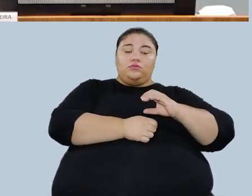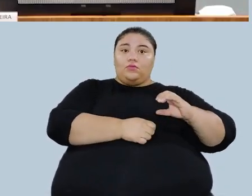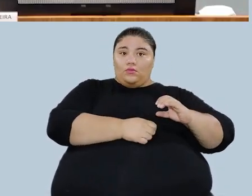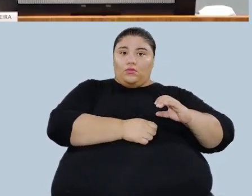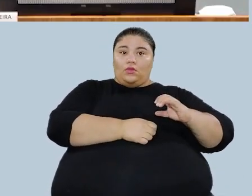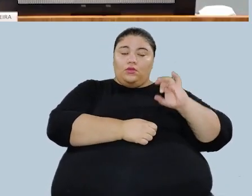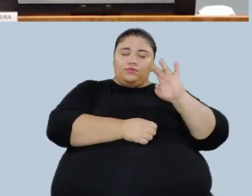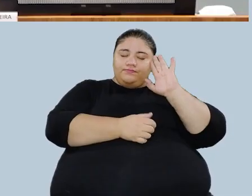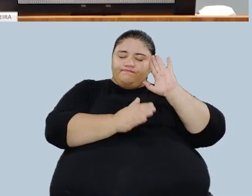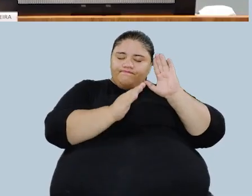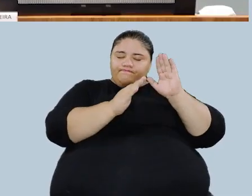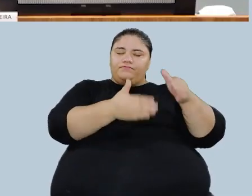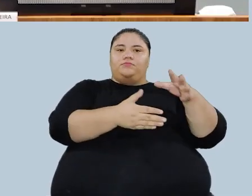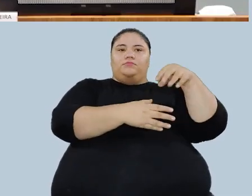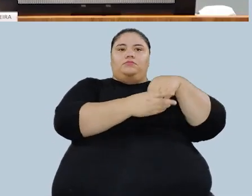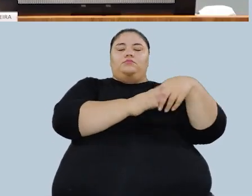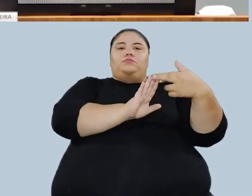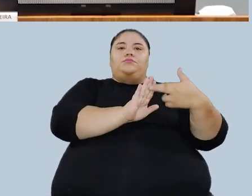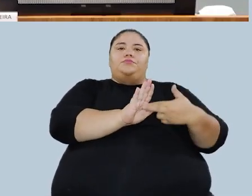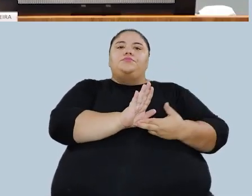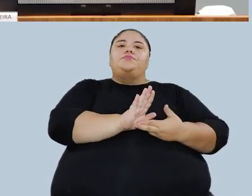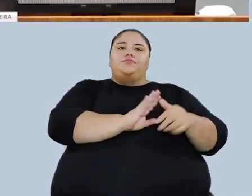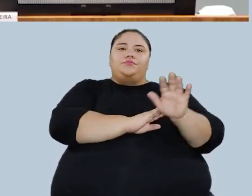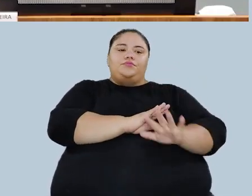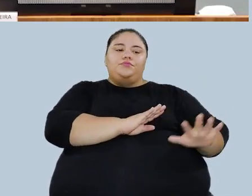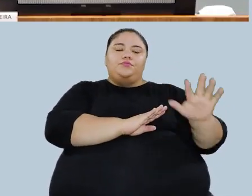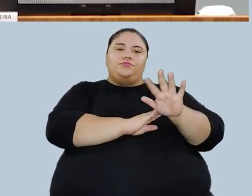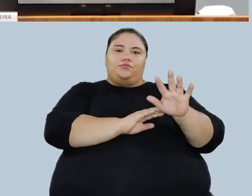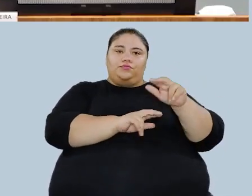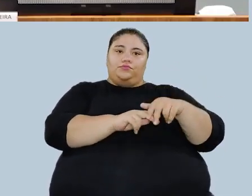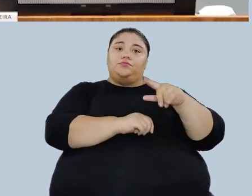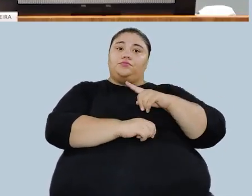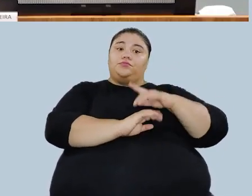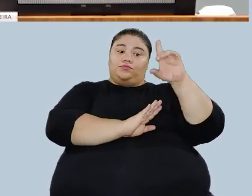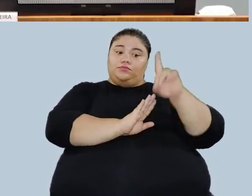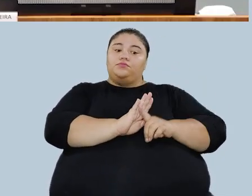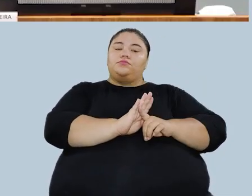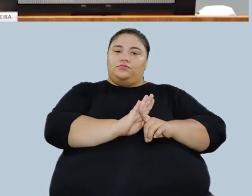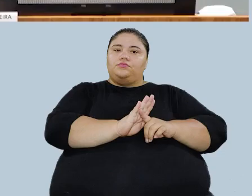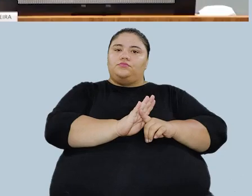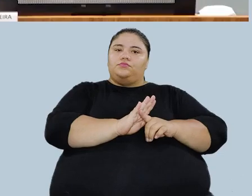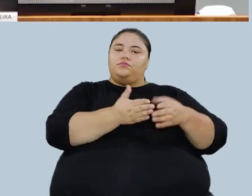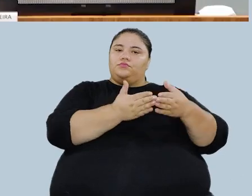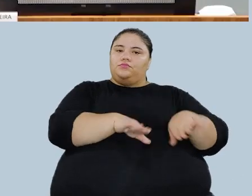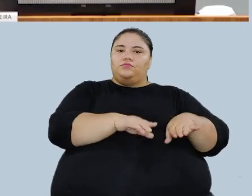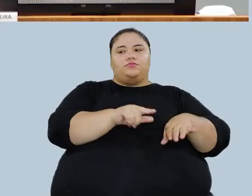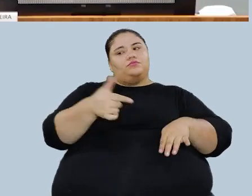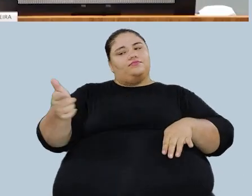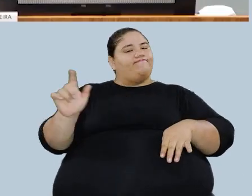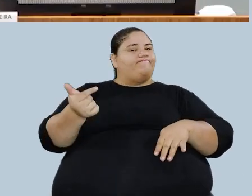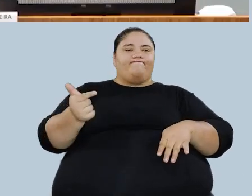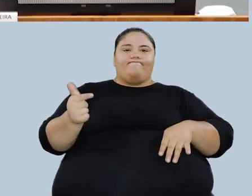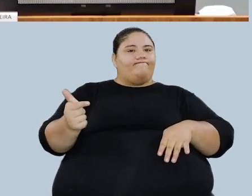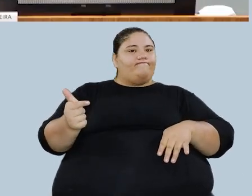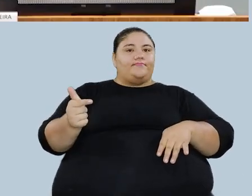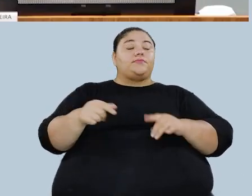tratada estritamente dentro desse regime geral, para ter o direito de compensação, não para as demais. Então, nesse caso